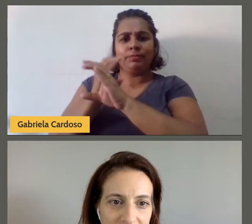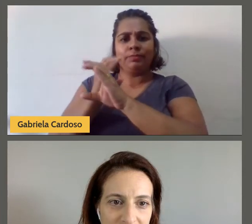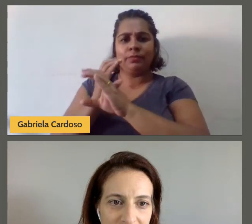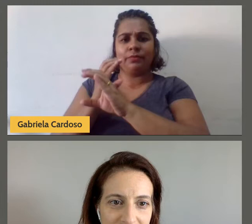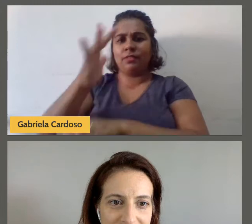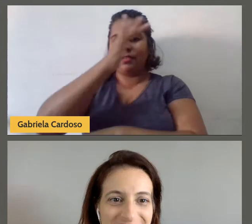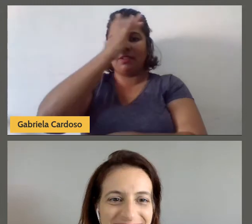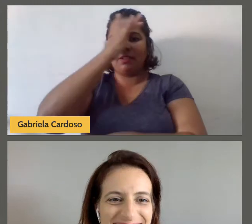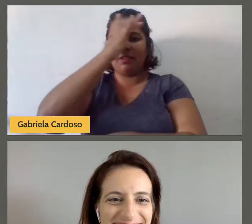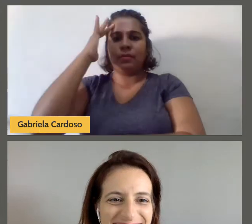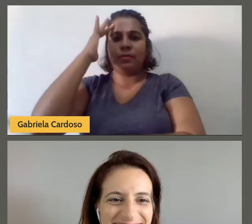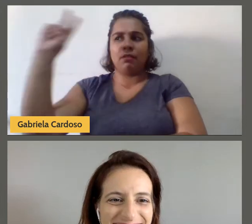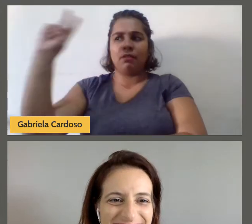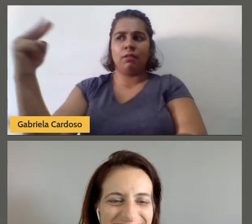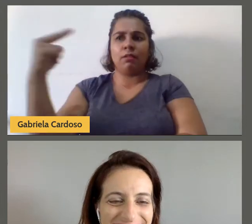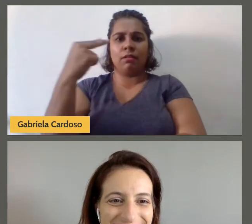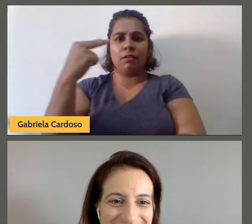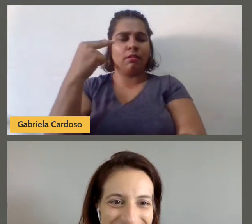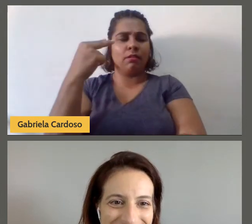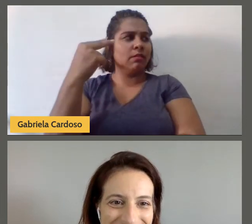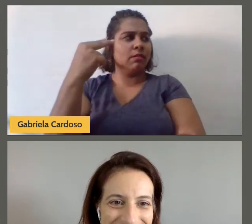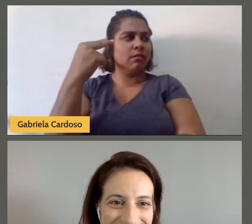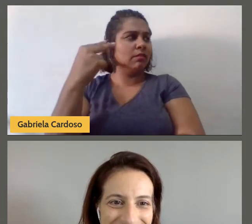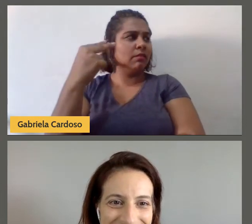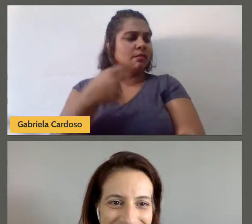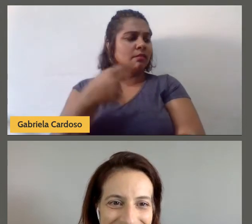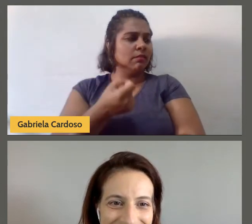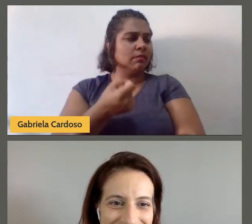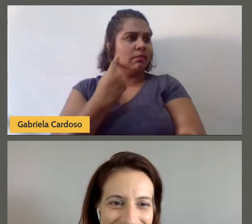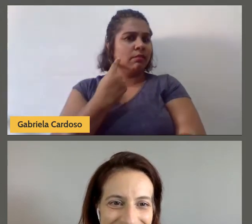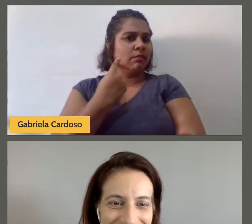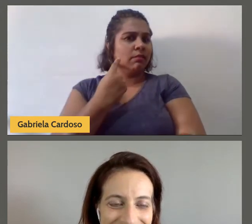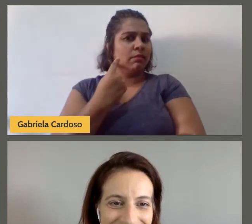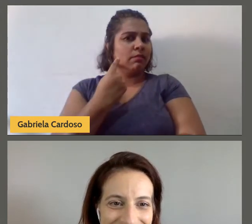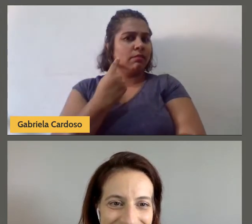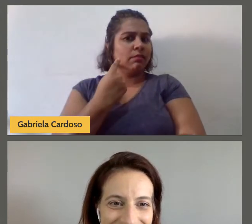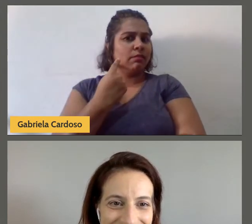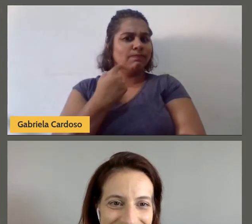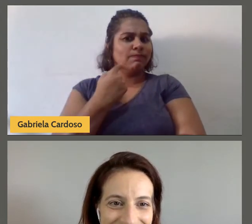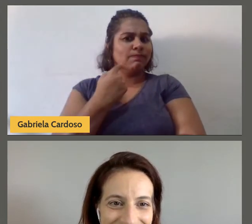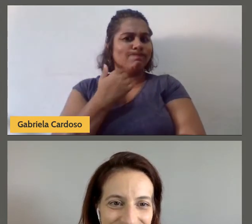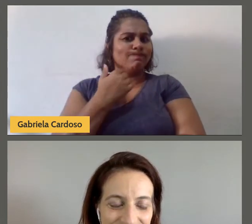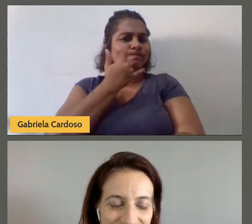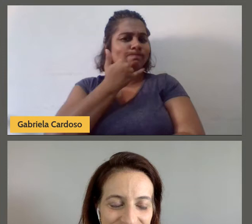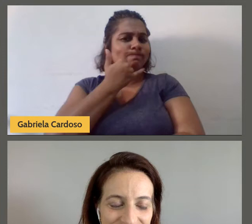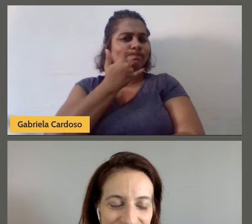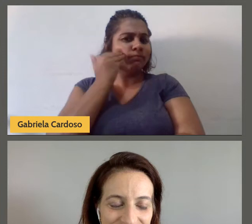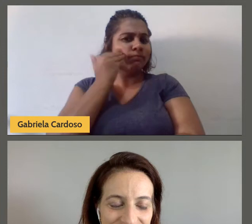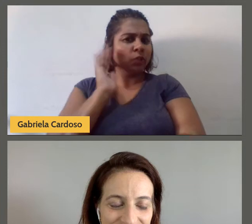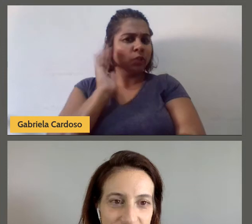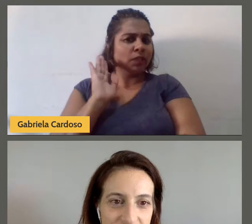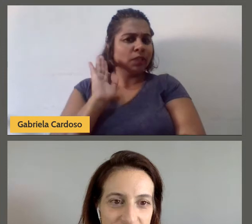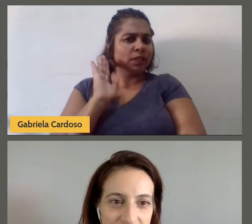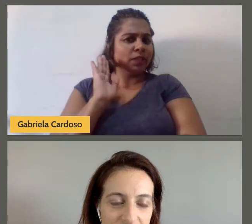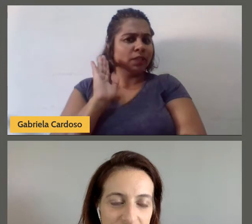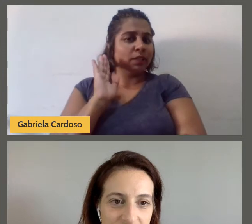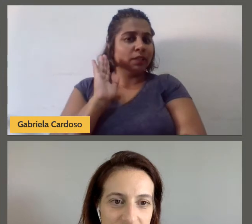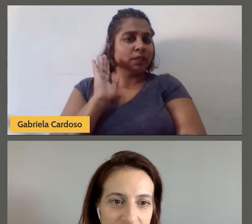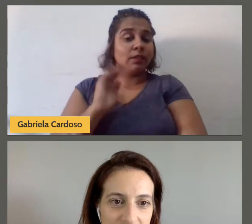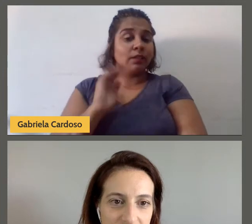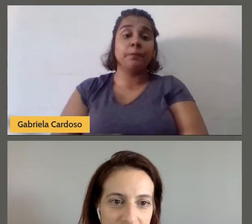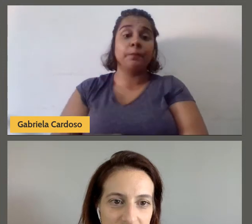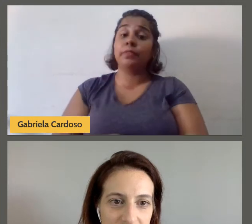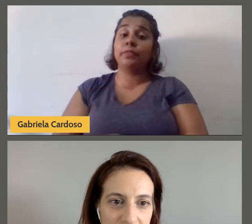ó. Sabe, você tá tentando se expressar e a pessoa tá olhando pra você, tipo, eu não tô te entendendo, sabe? Então, assim, às vezes quando você encontrava